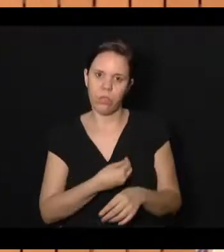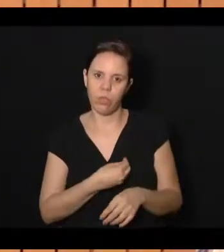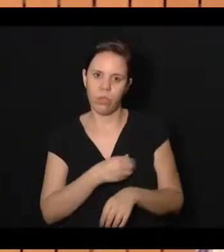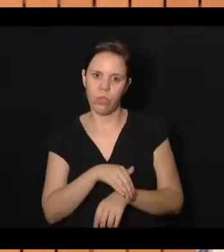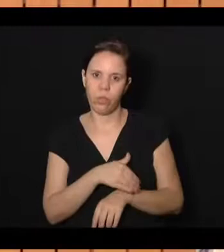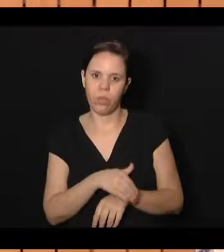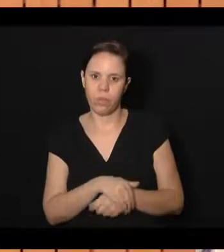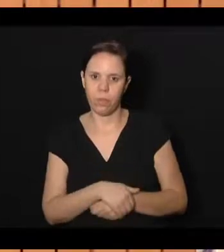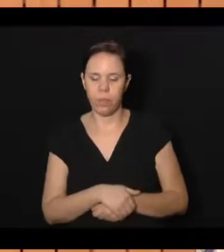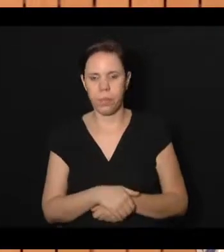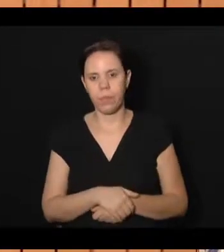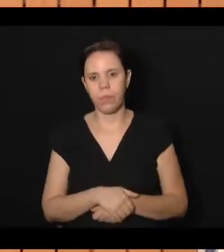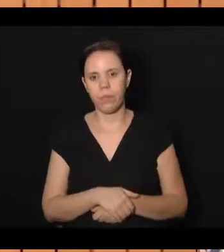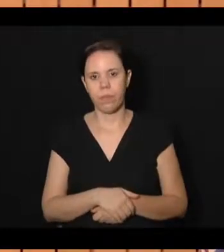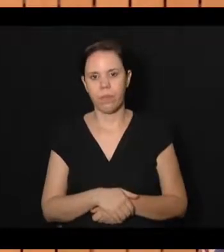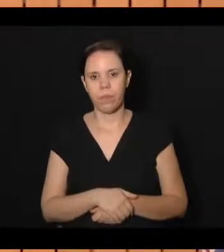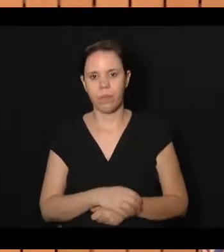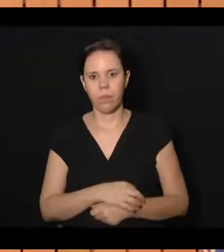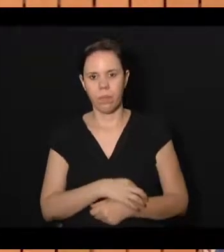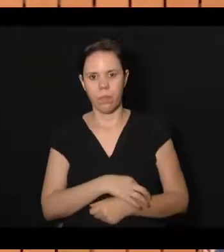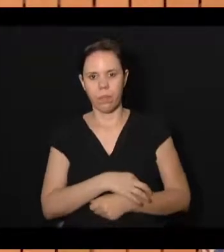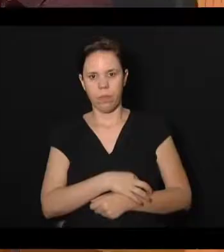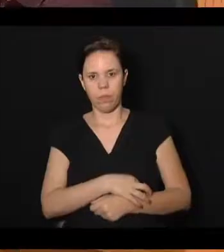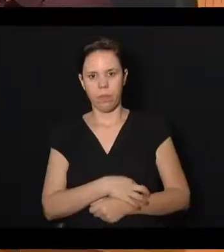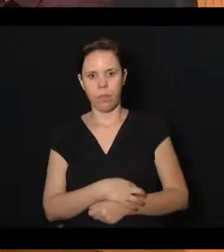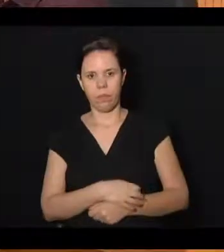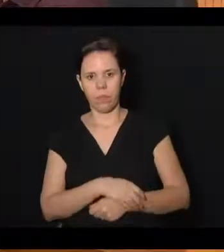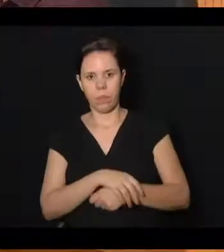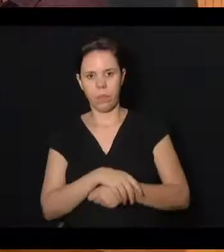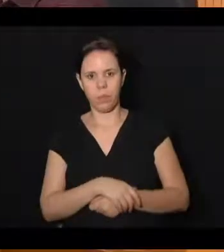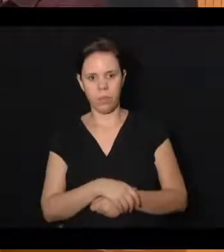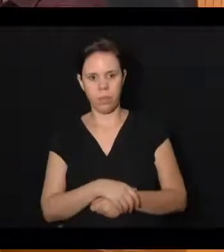acho que no geral a ok só moutinho